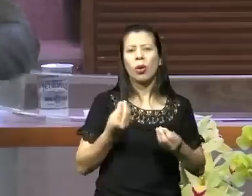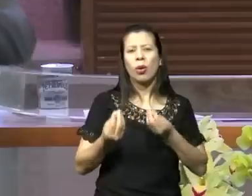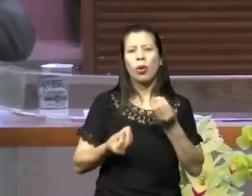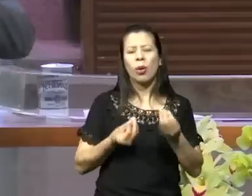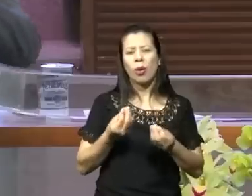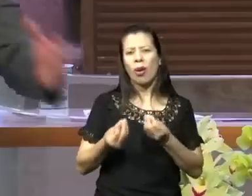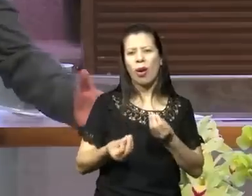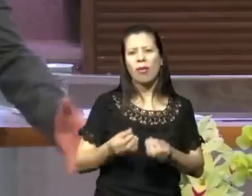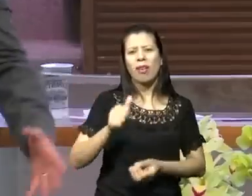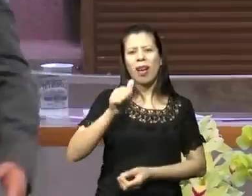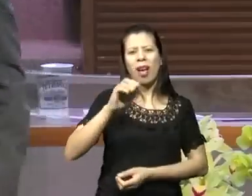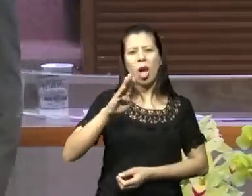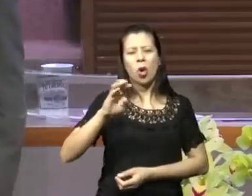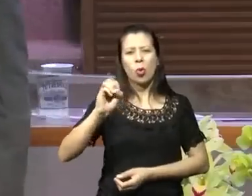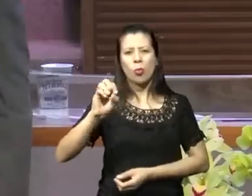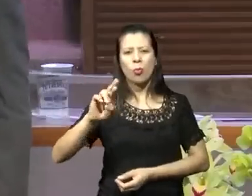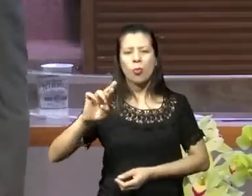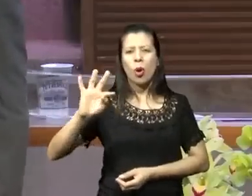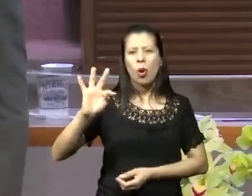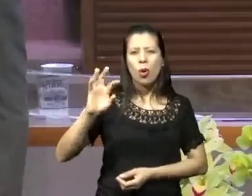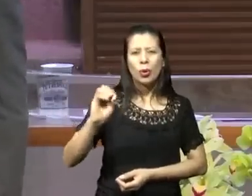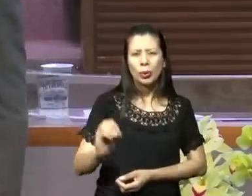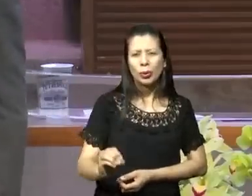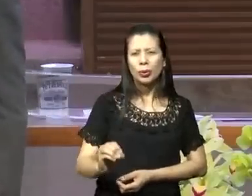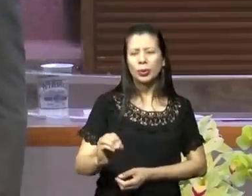imoralidade das mais diversas